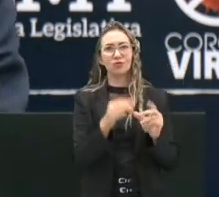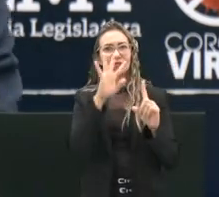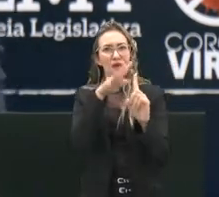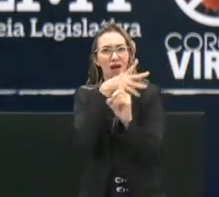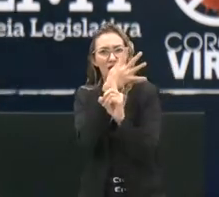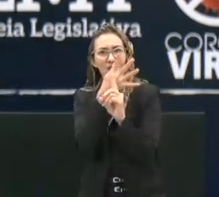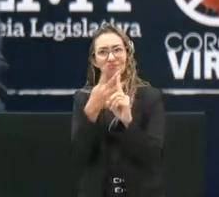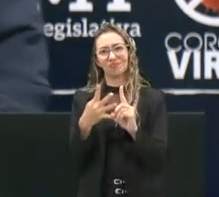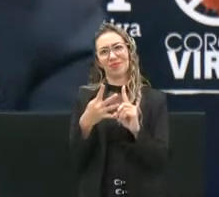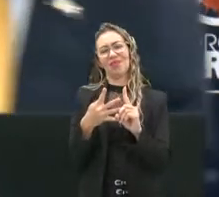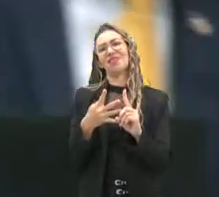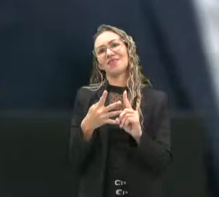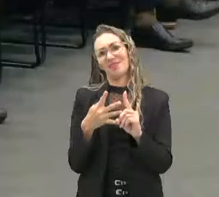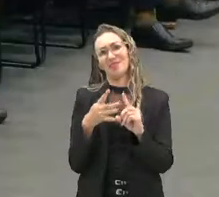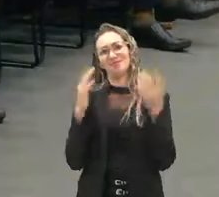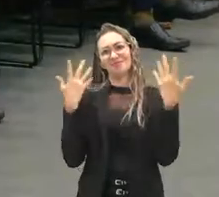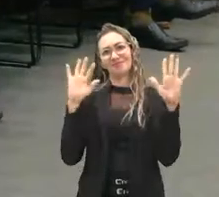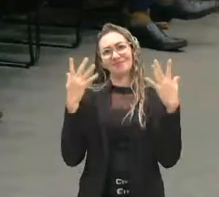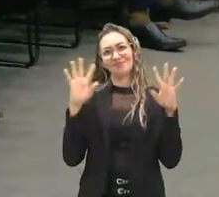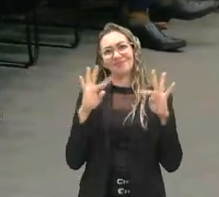Muito obrigado.